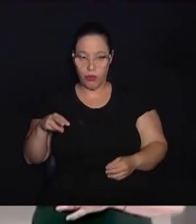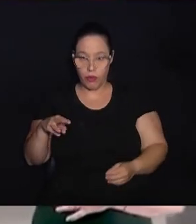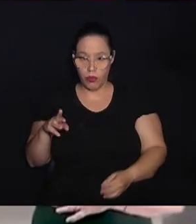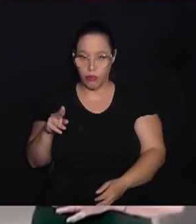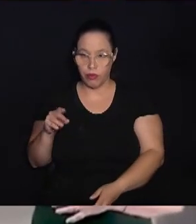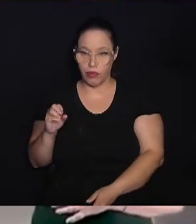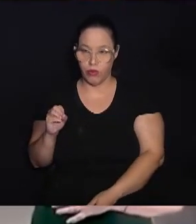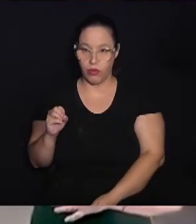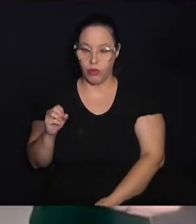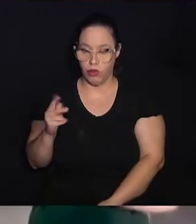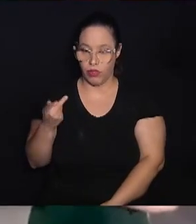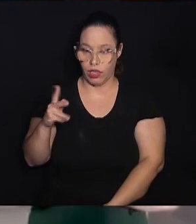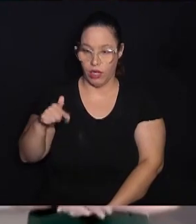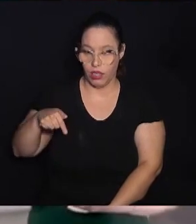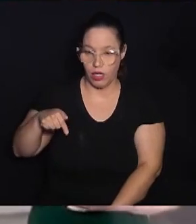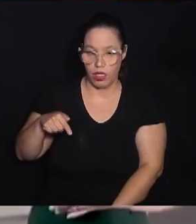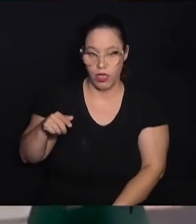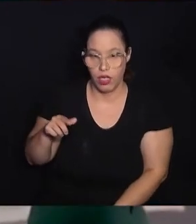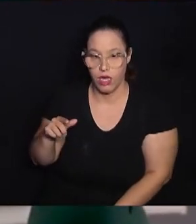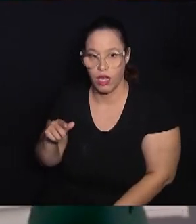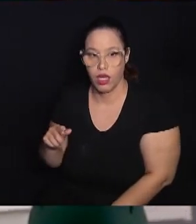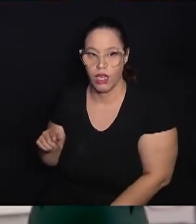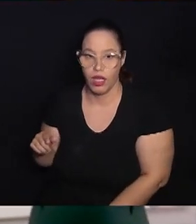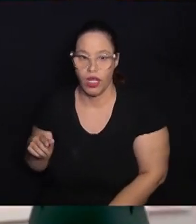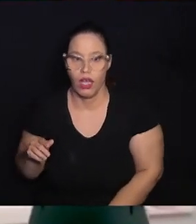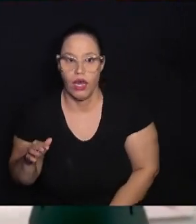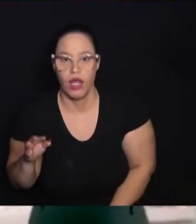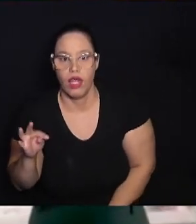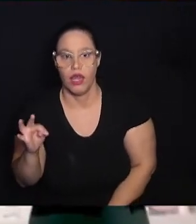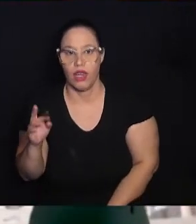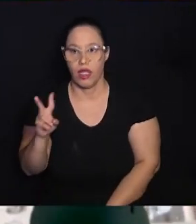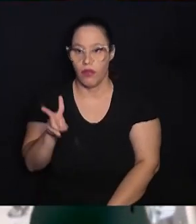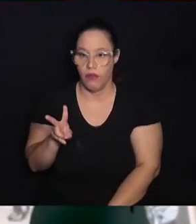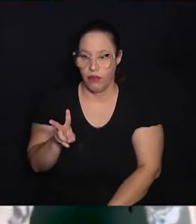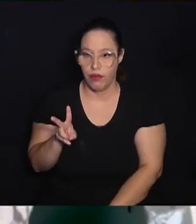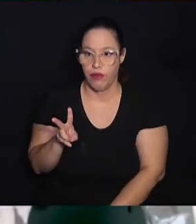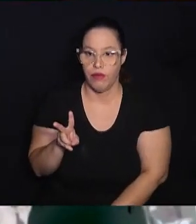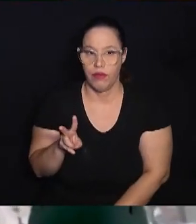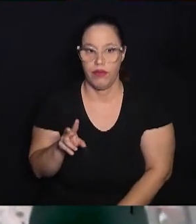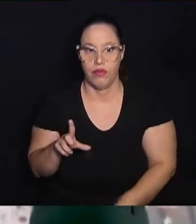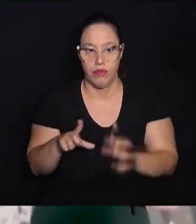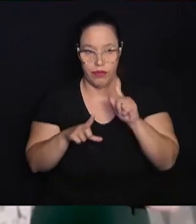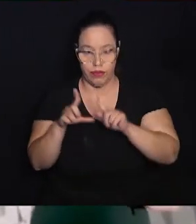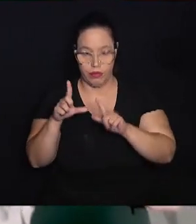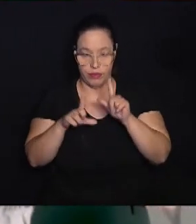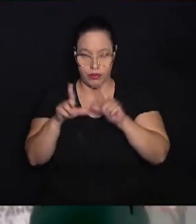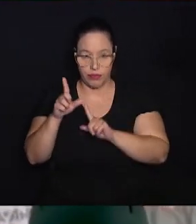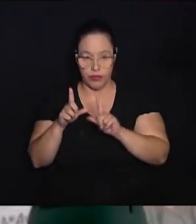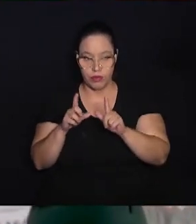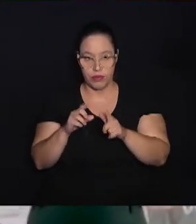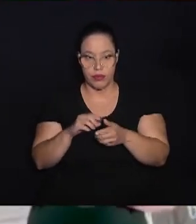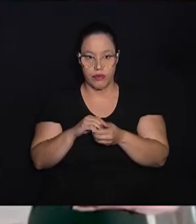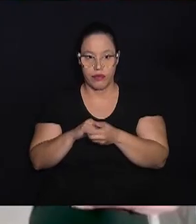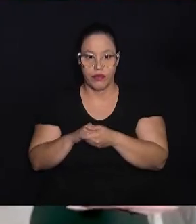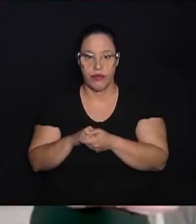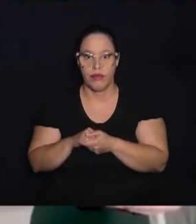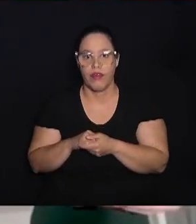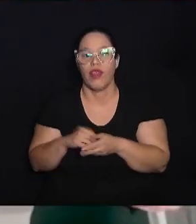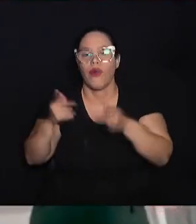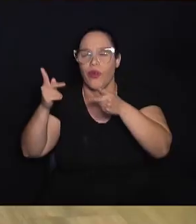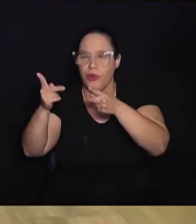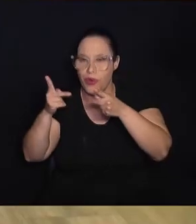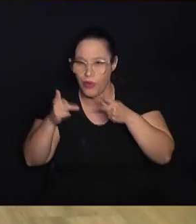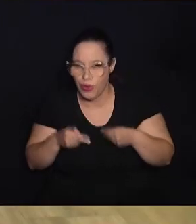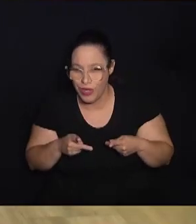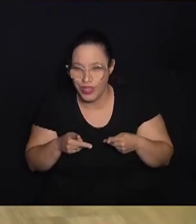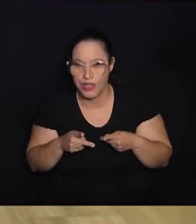eh mas a gbtec eu acho que é um convite que vale a pena pra pessoa ir lá conhecer também sim eu ia até fazer esse convite que bom que